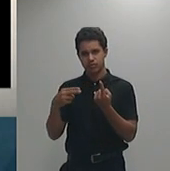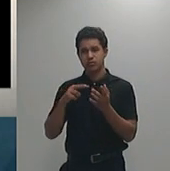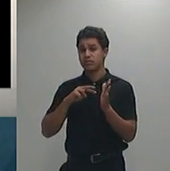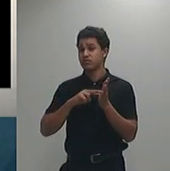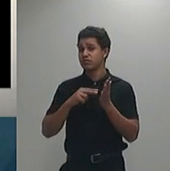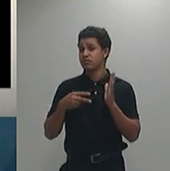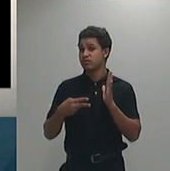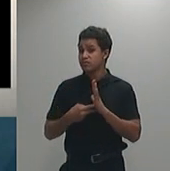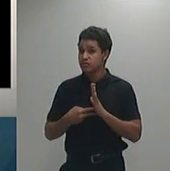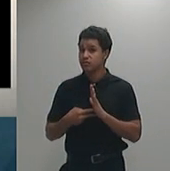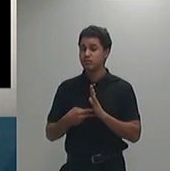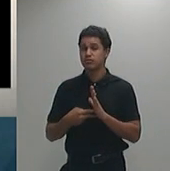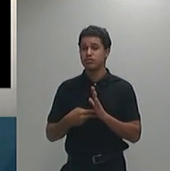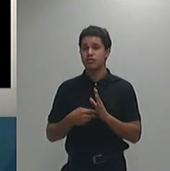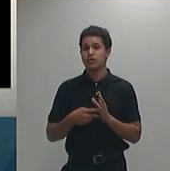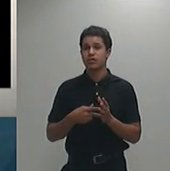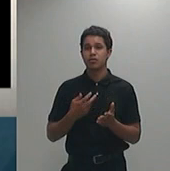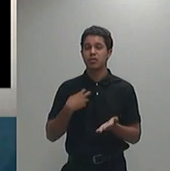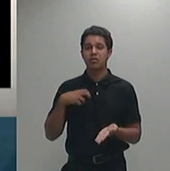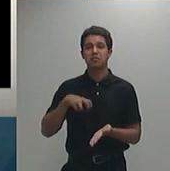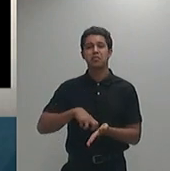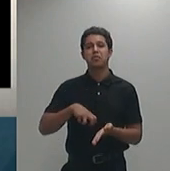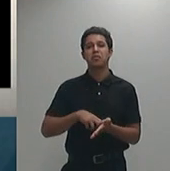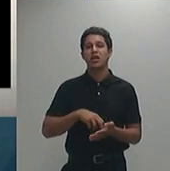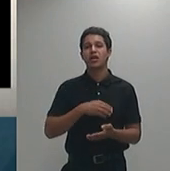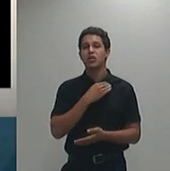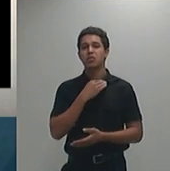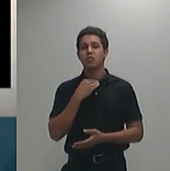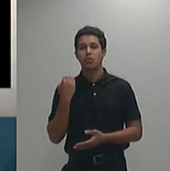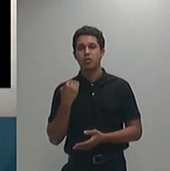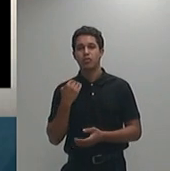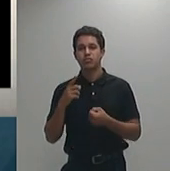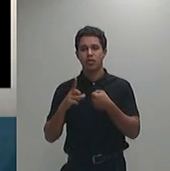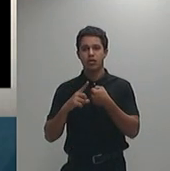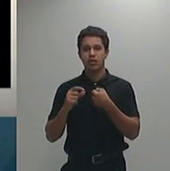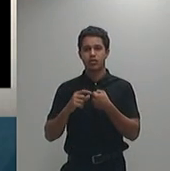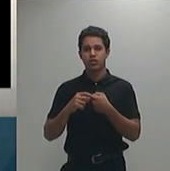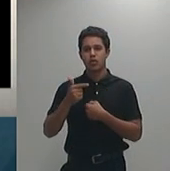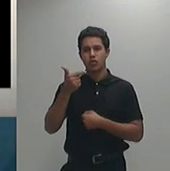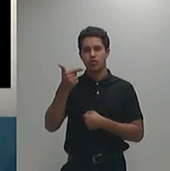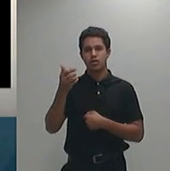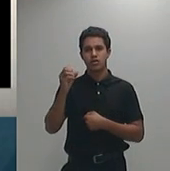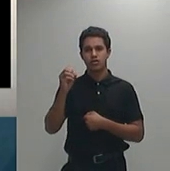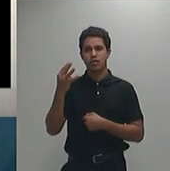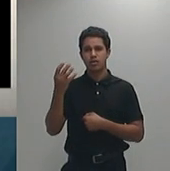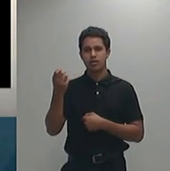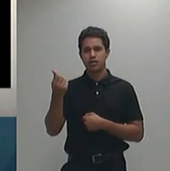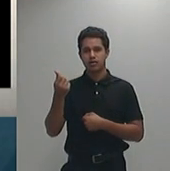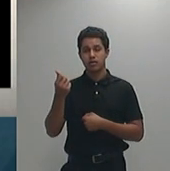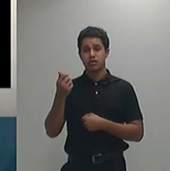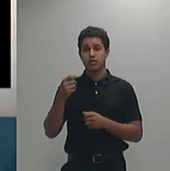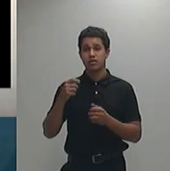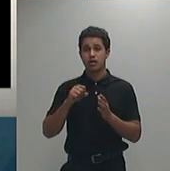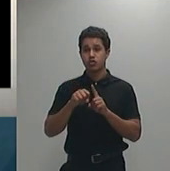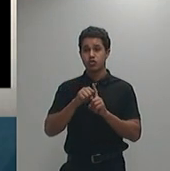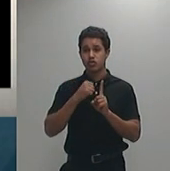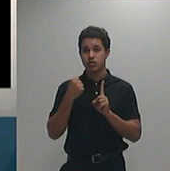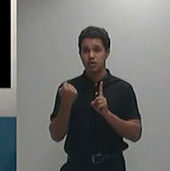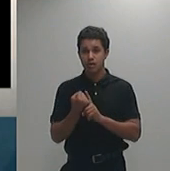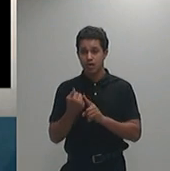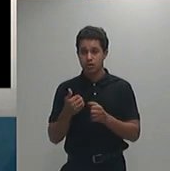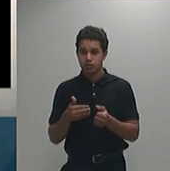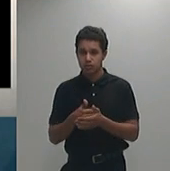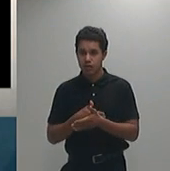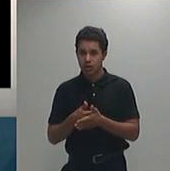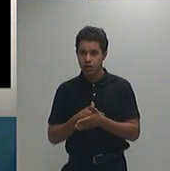uma pena de morte ao artigo 246 da Lei das sociedades anônimas que trata